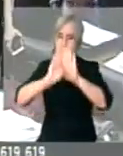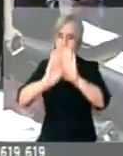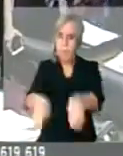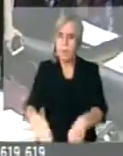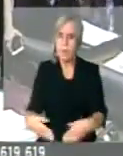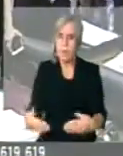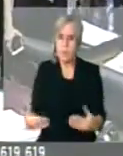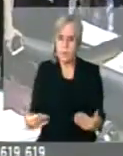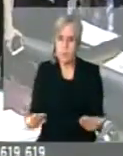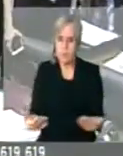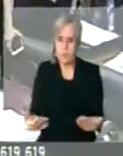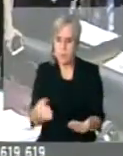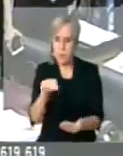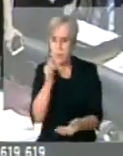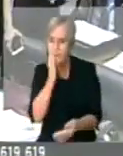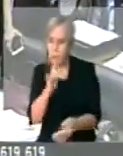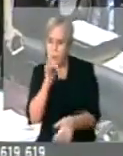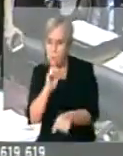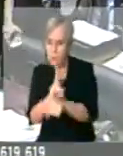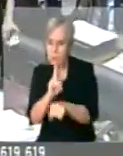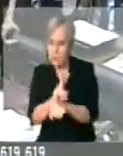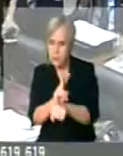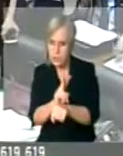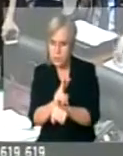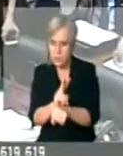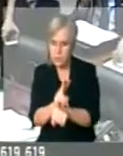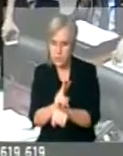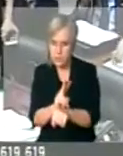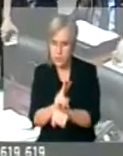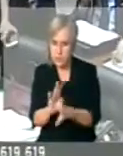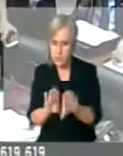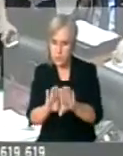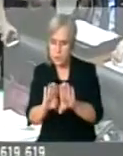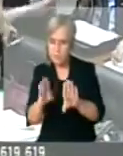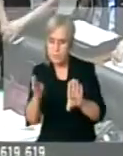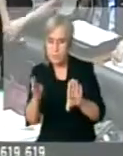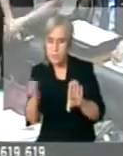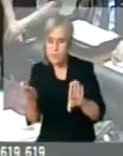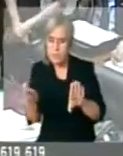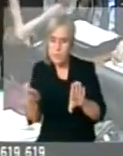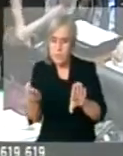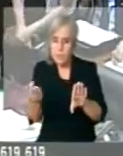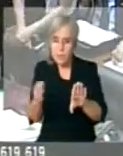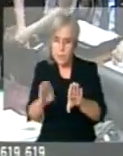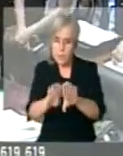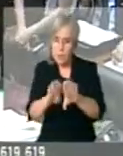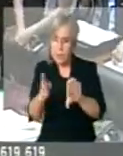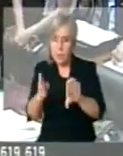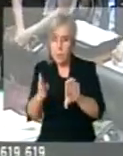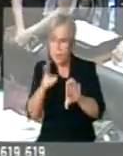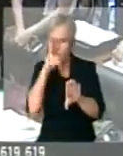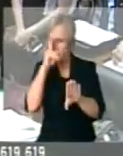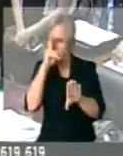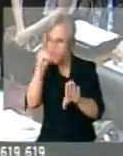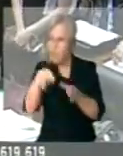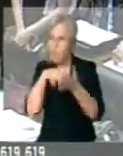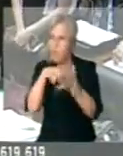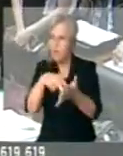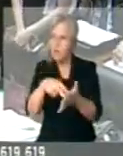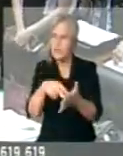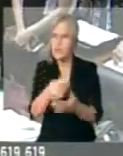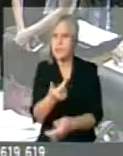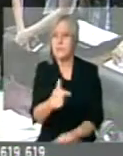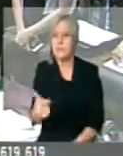e mesmo que ele conseguisse, eu acho que a porta não era tão